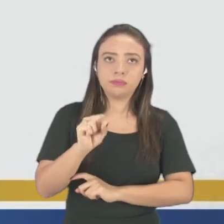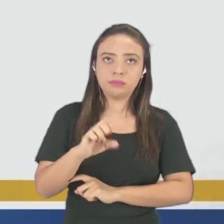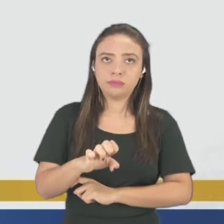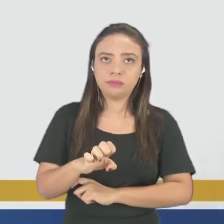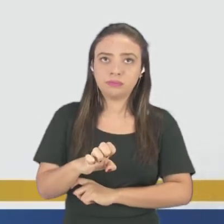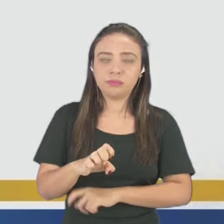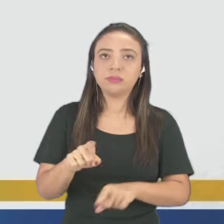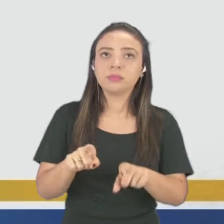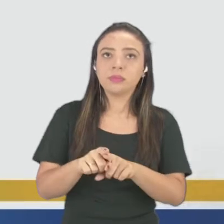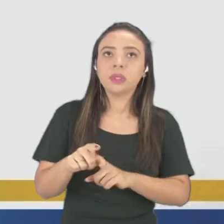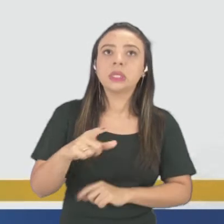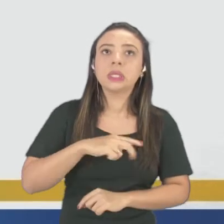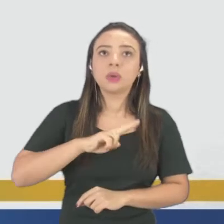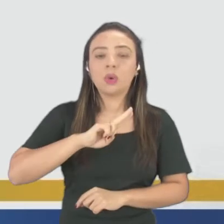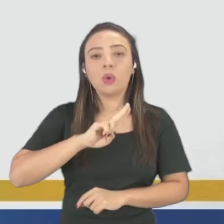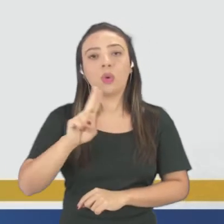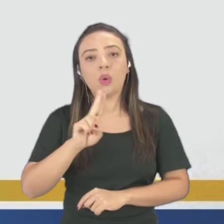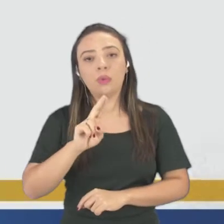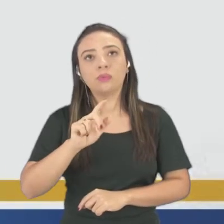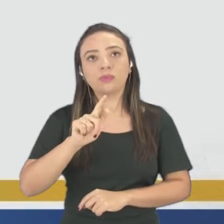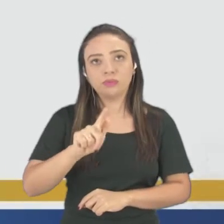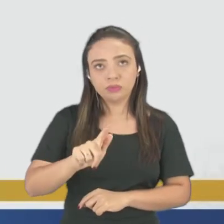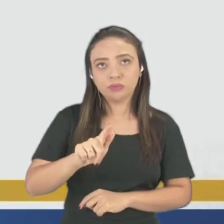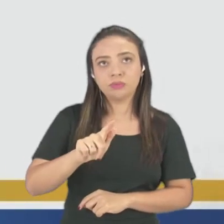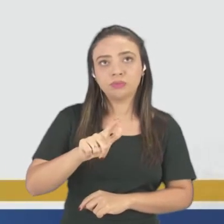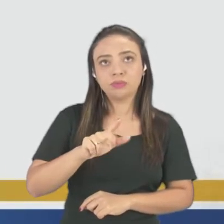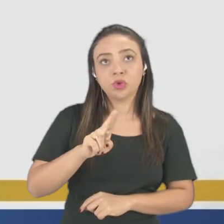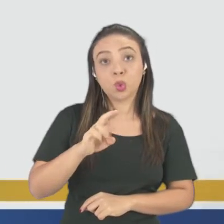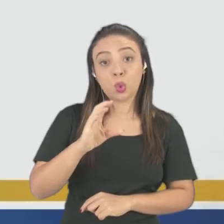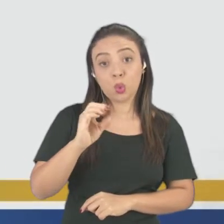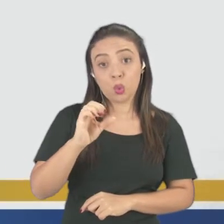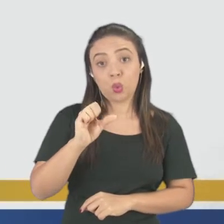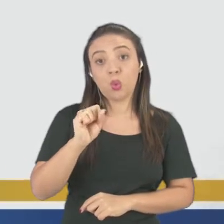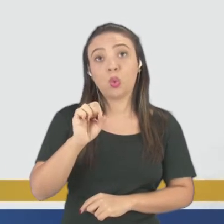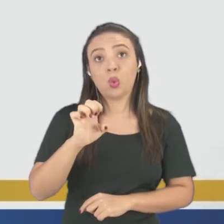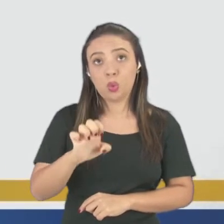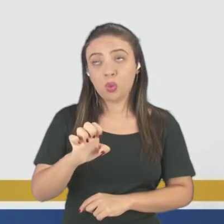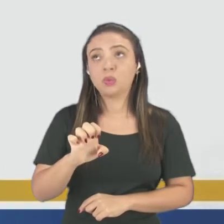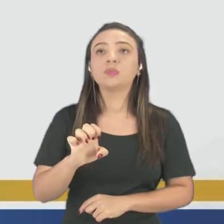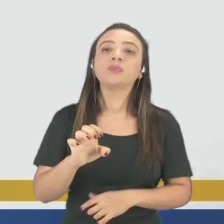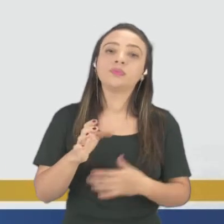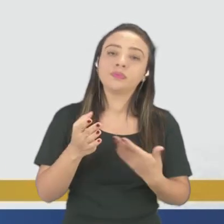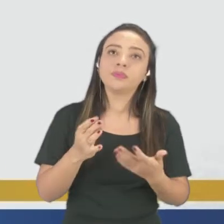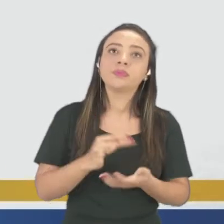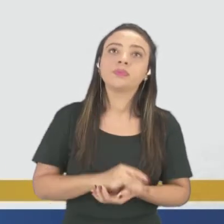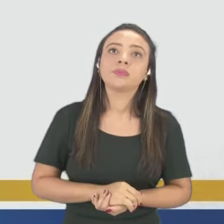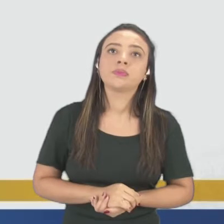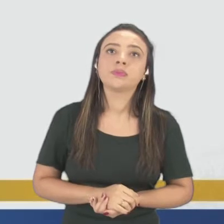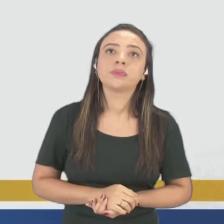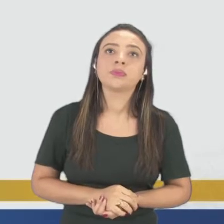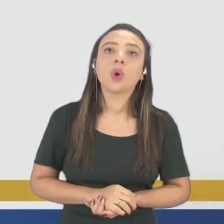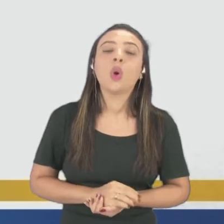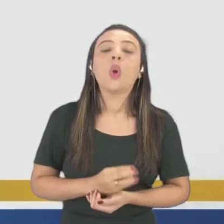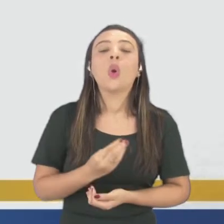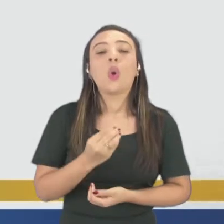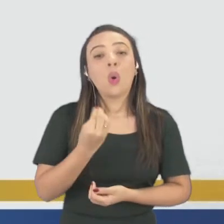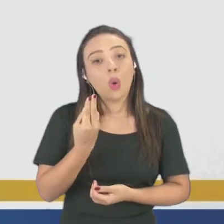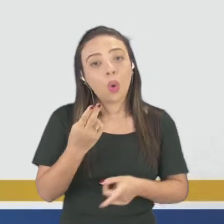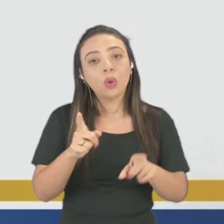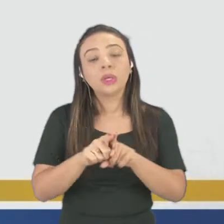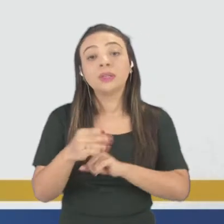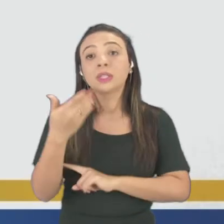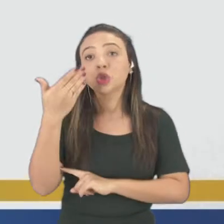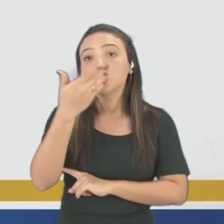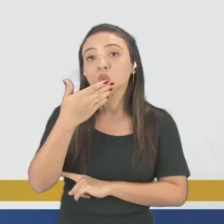glicose também pode ser chamado de glucose tá a glicose ou glucose dextroses ou